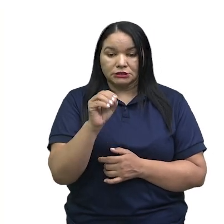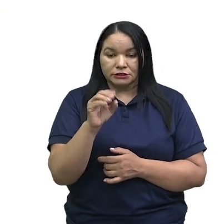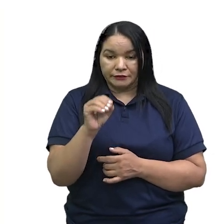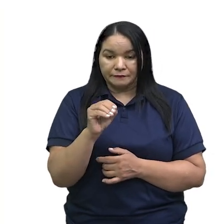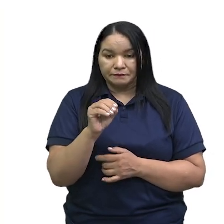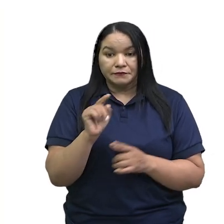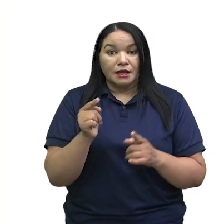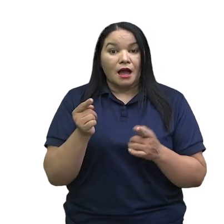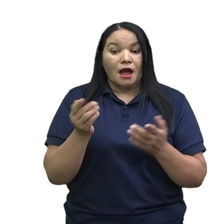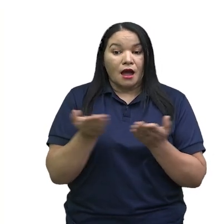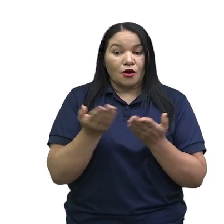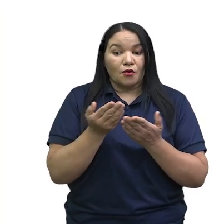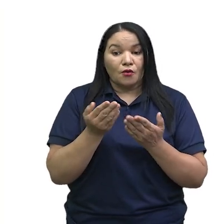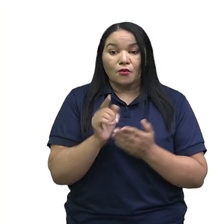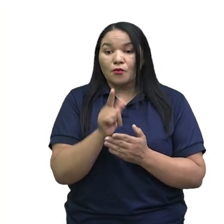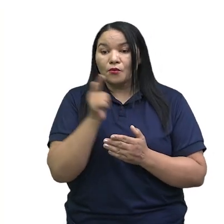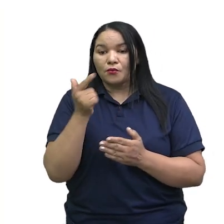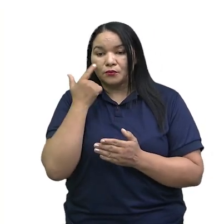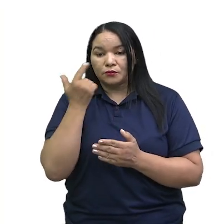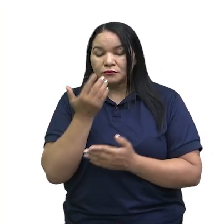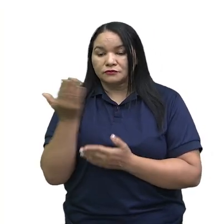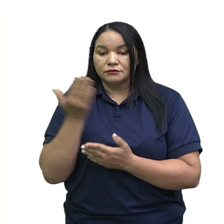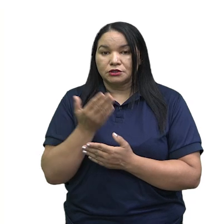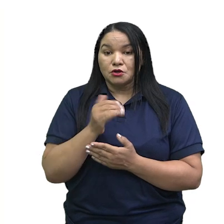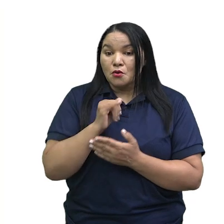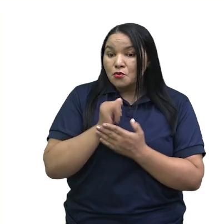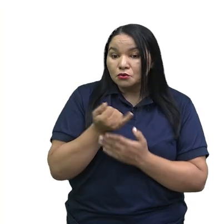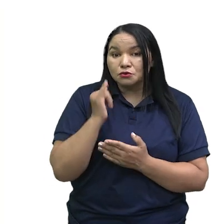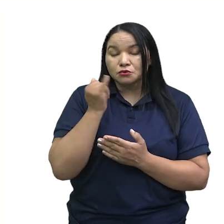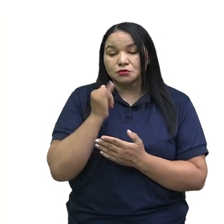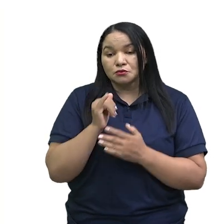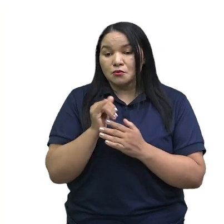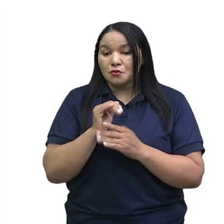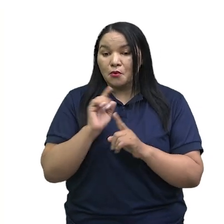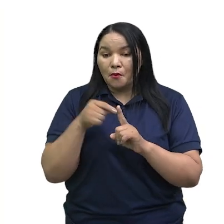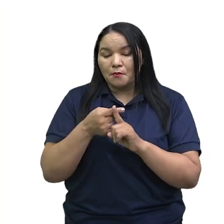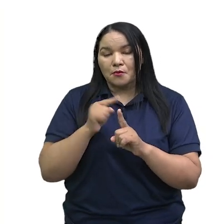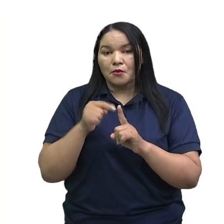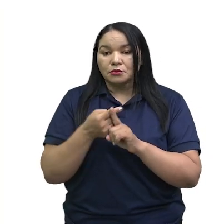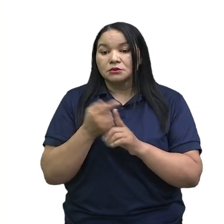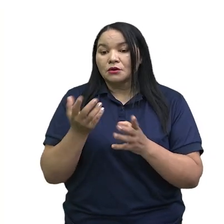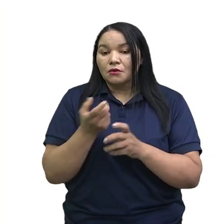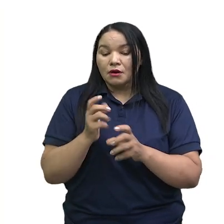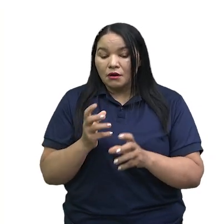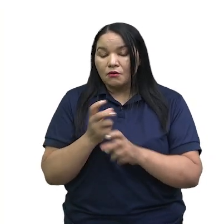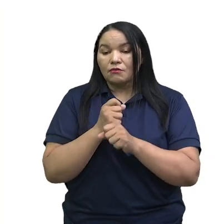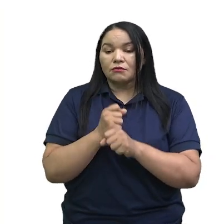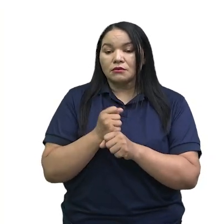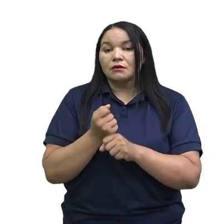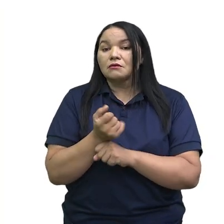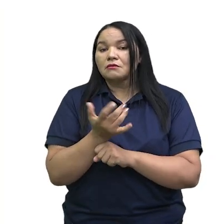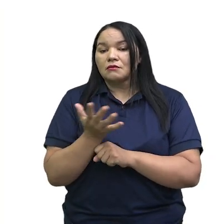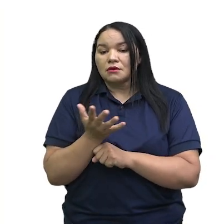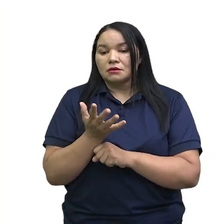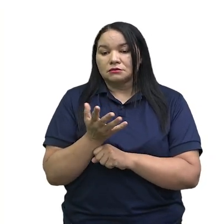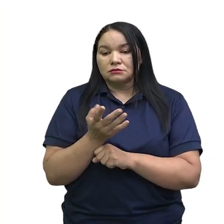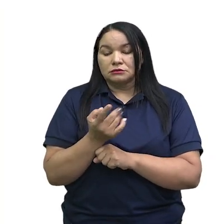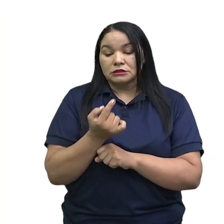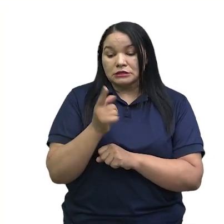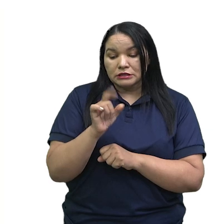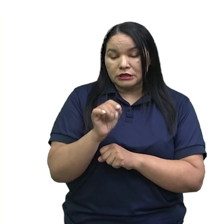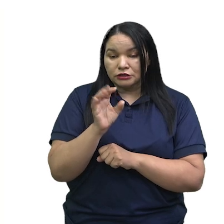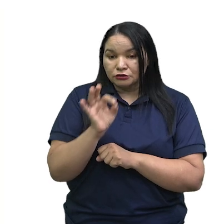juros compostos, repare o seguinte, tá? Aqui, a gente vai calcular